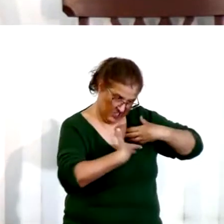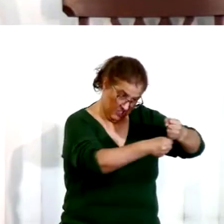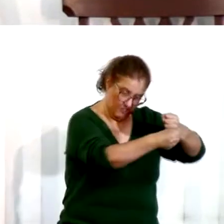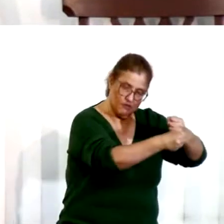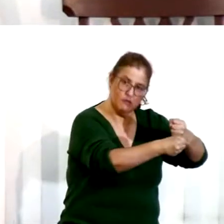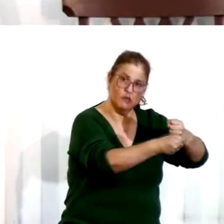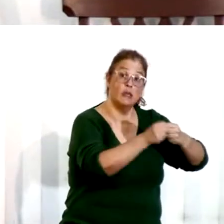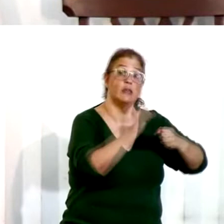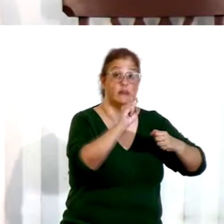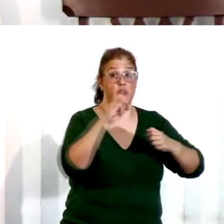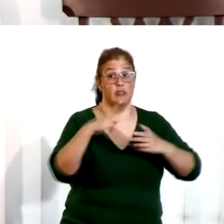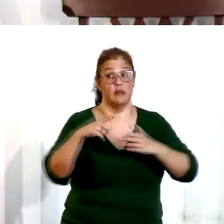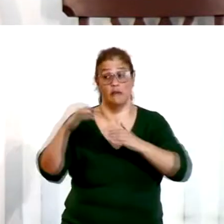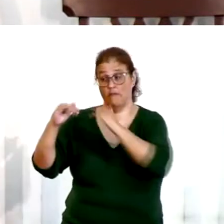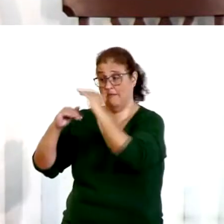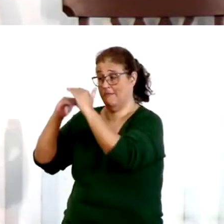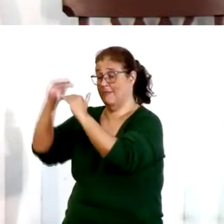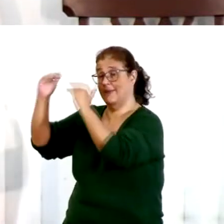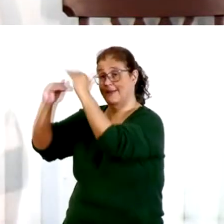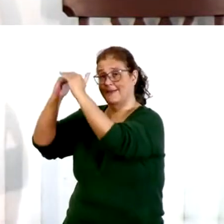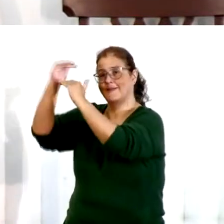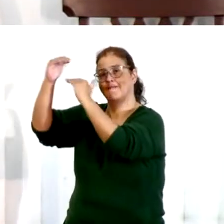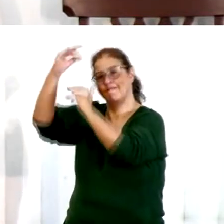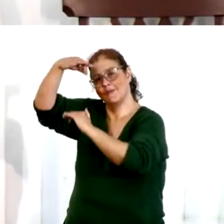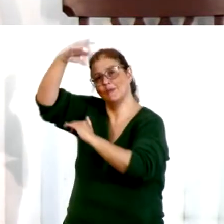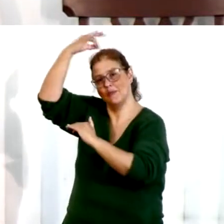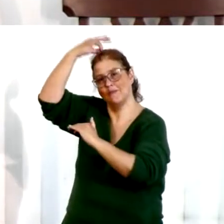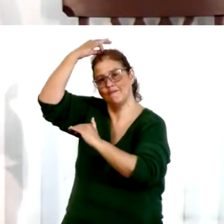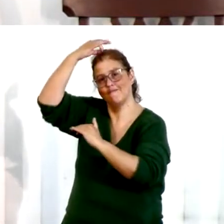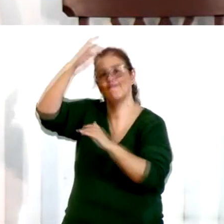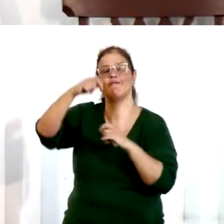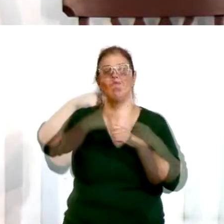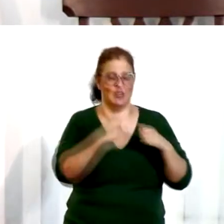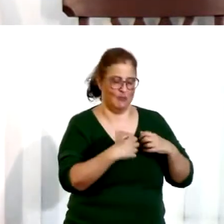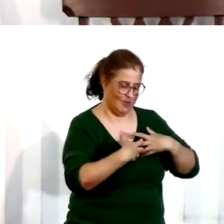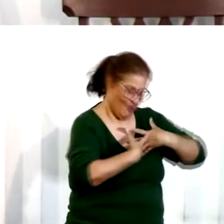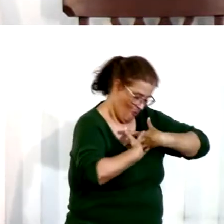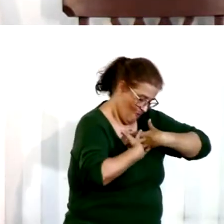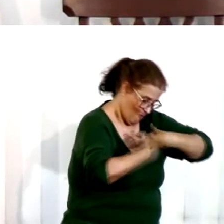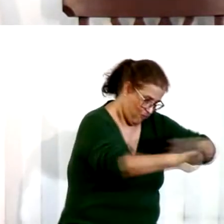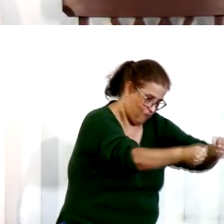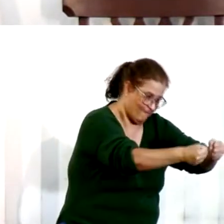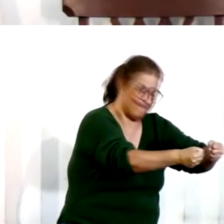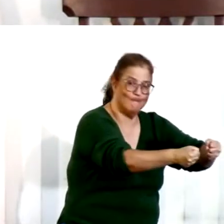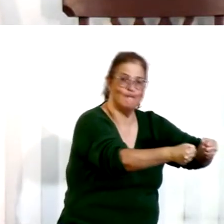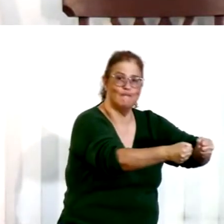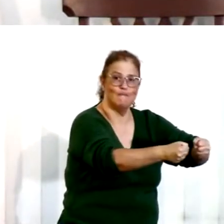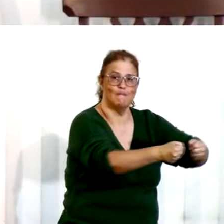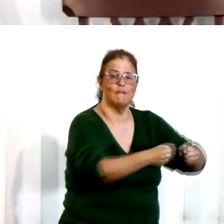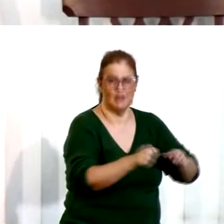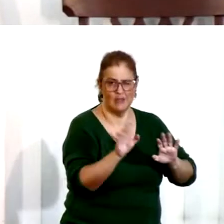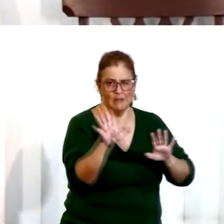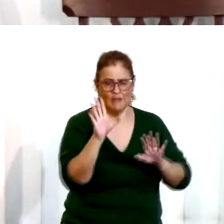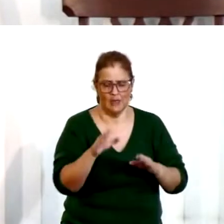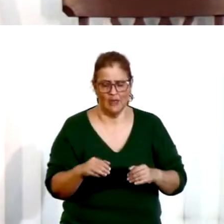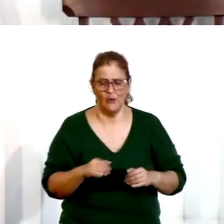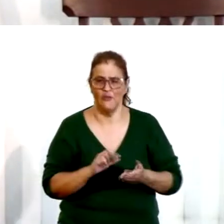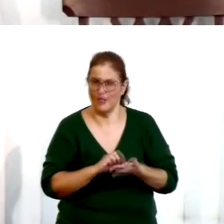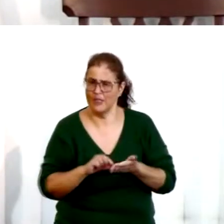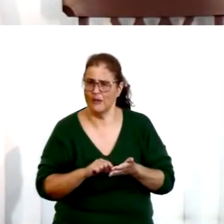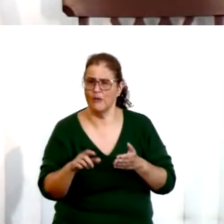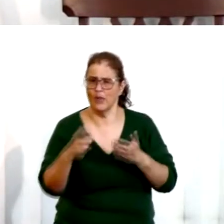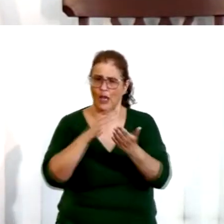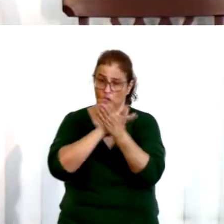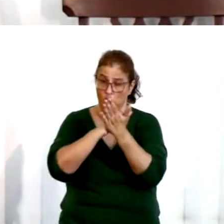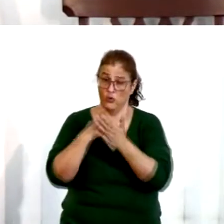crescer espiritualmente, você vai precisar arrancar. Sabe uma passagem que pode nos ajudar um pouco nisso? E você